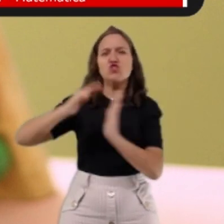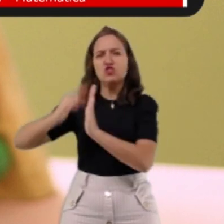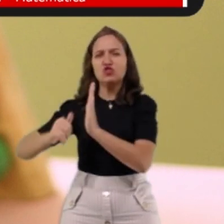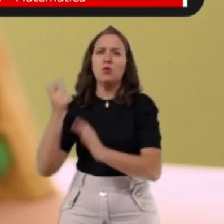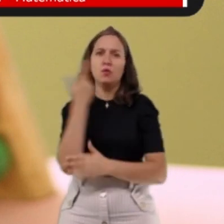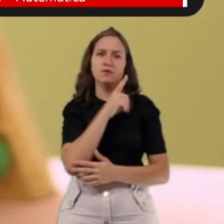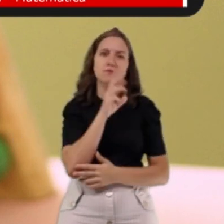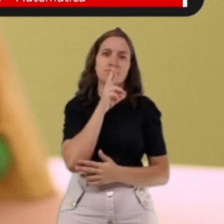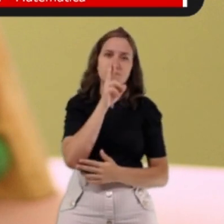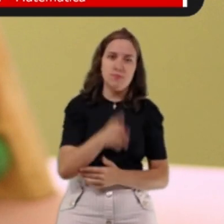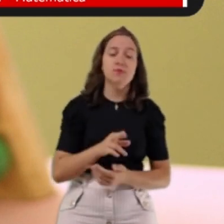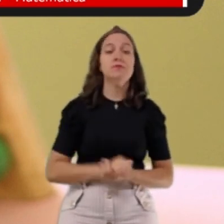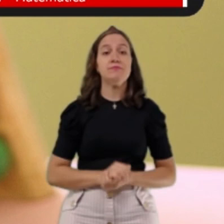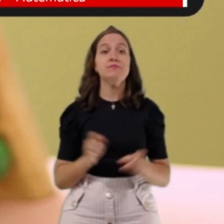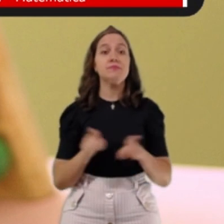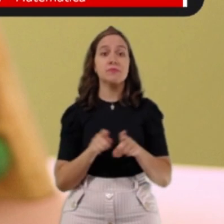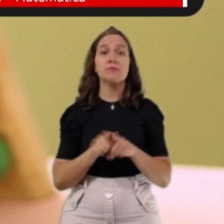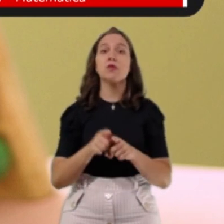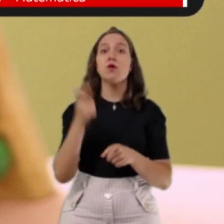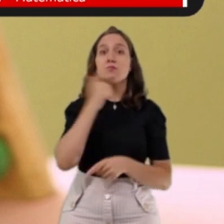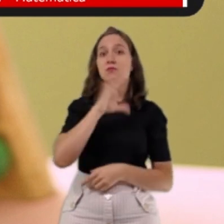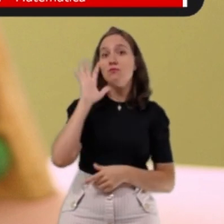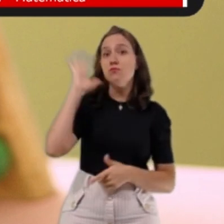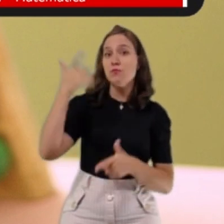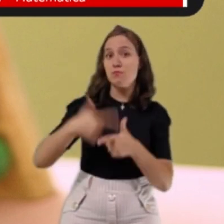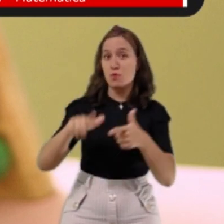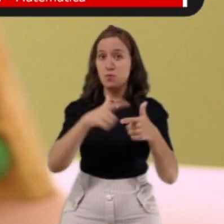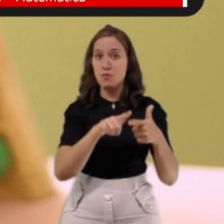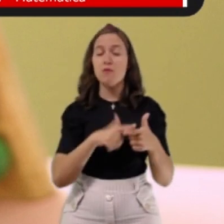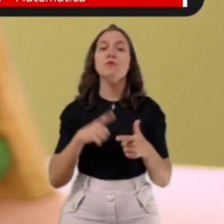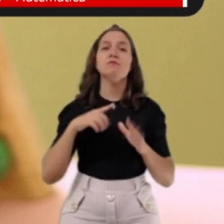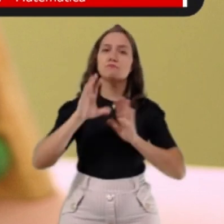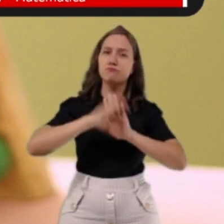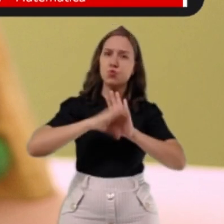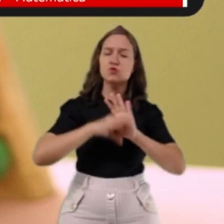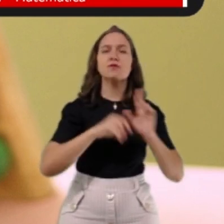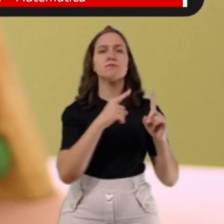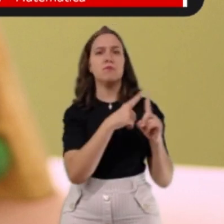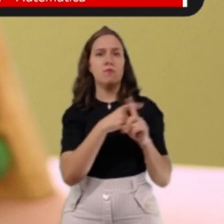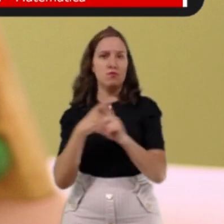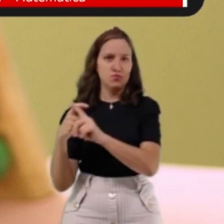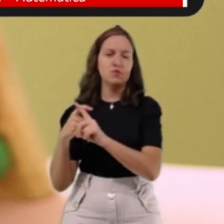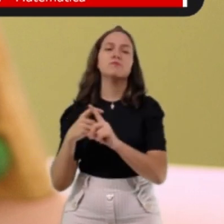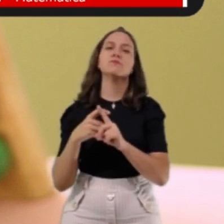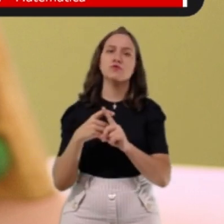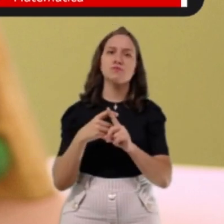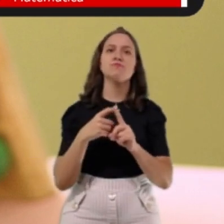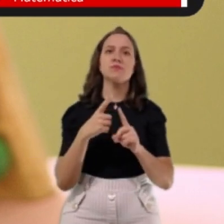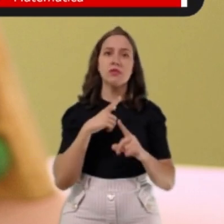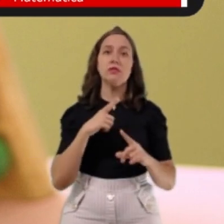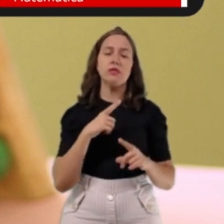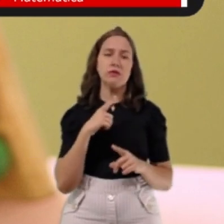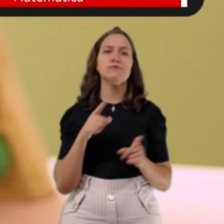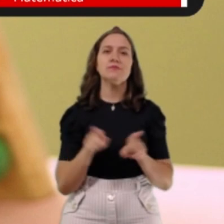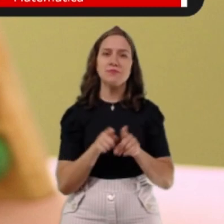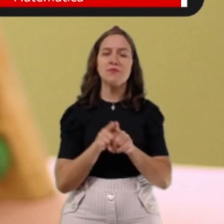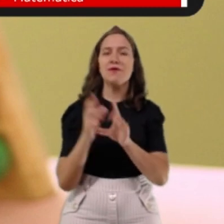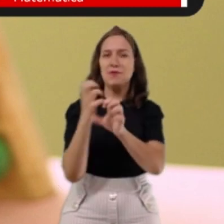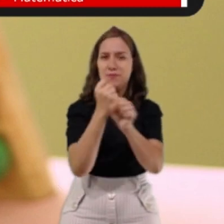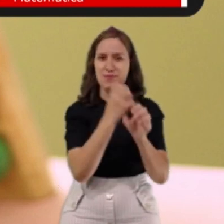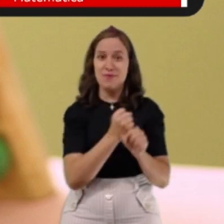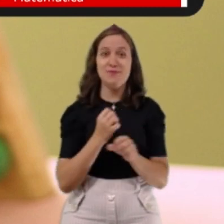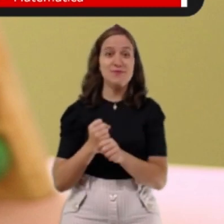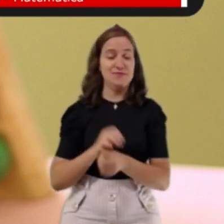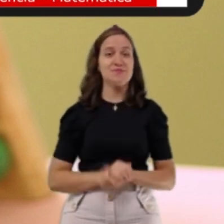resolvemos situações problemas envolvendo conceitos algébricos de polinômios e equações agora